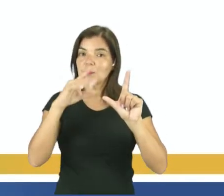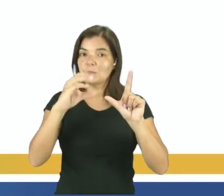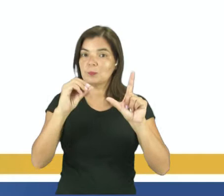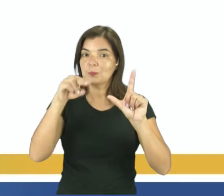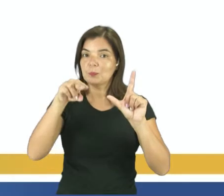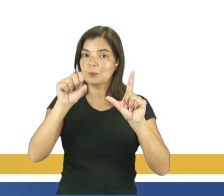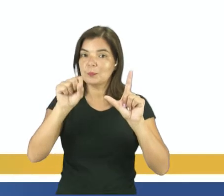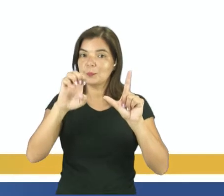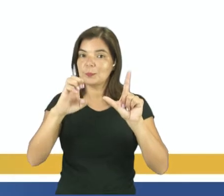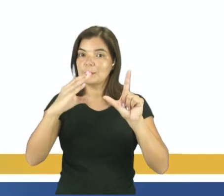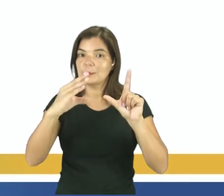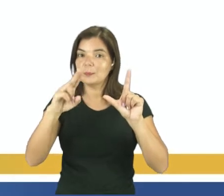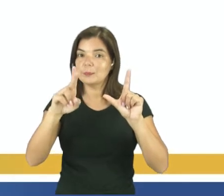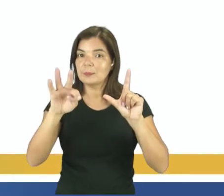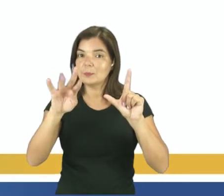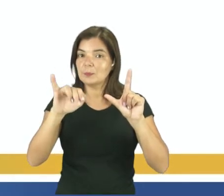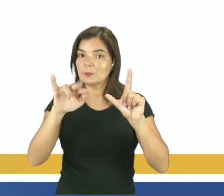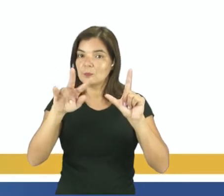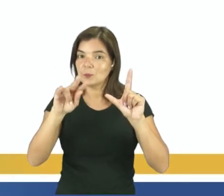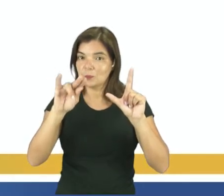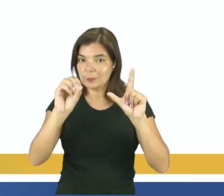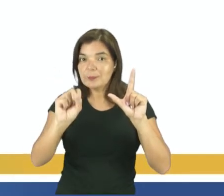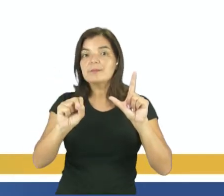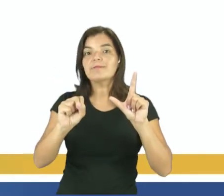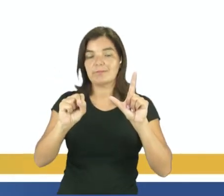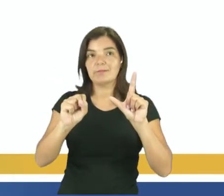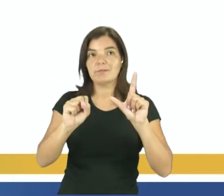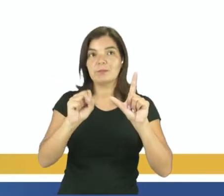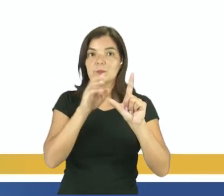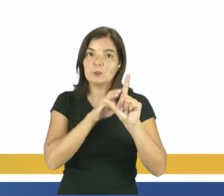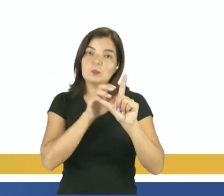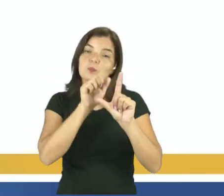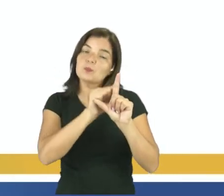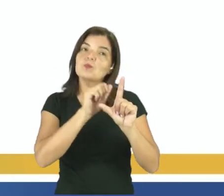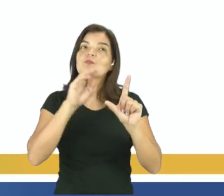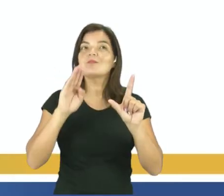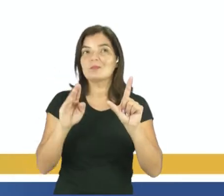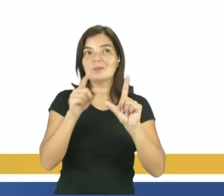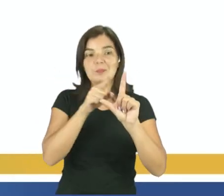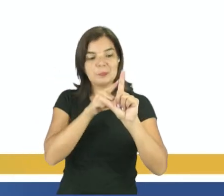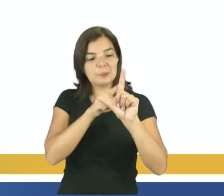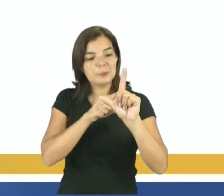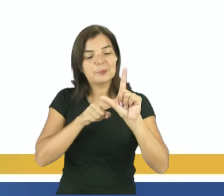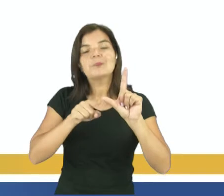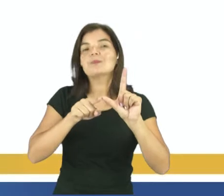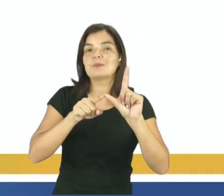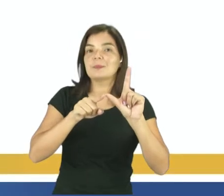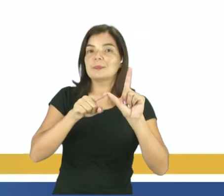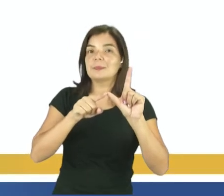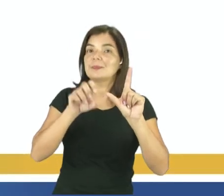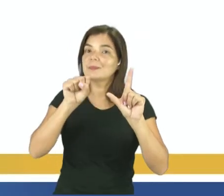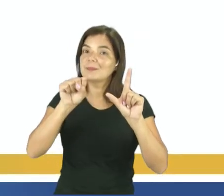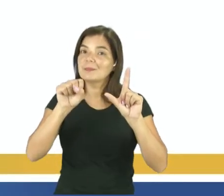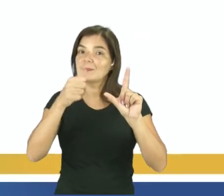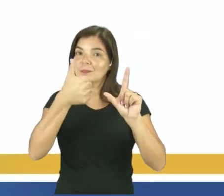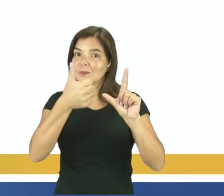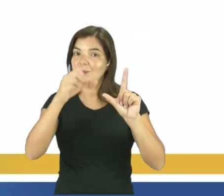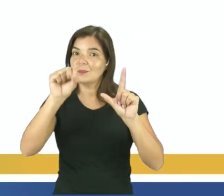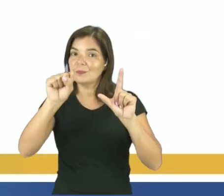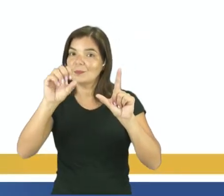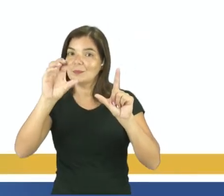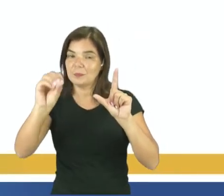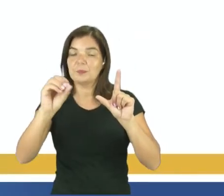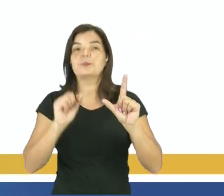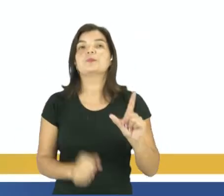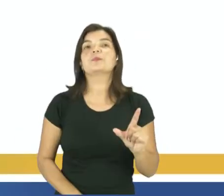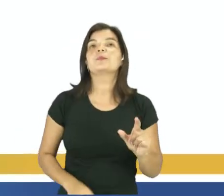ângulos consecutivos, porque eu posso pensar no B como uma sucessão do ângulo A aqui, ó, formando um ângulo de 180.